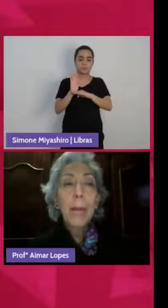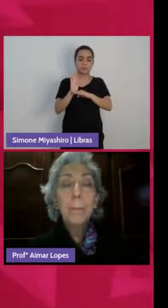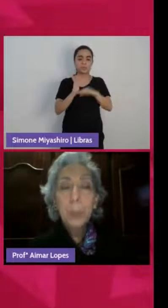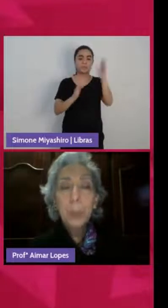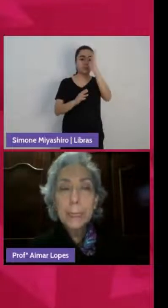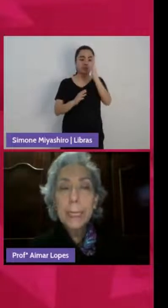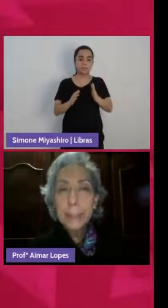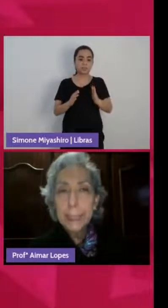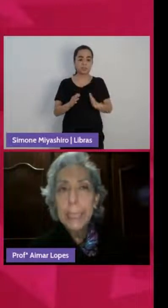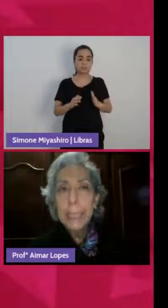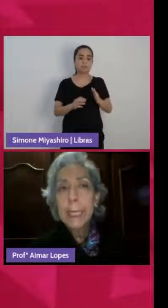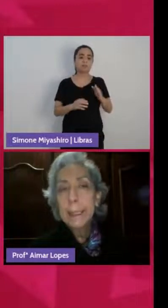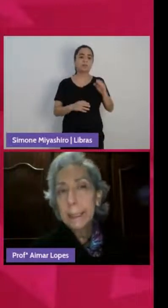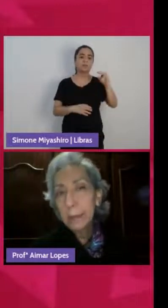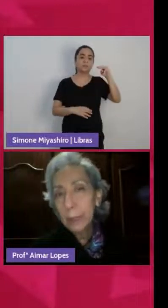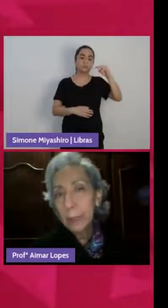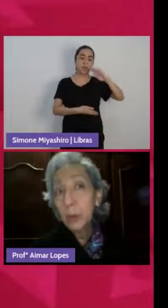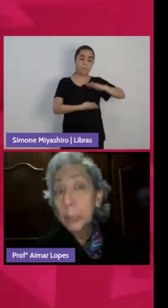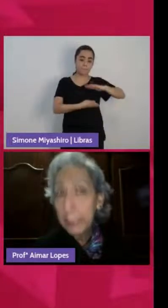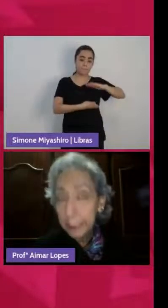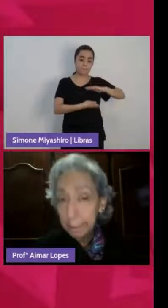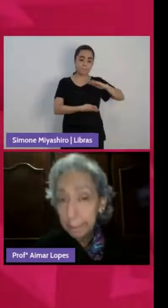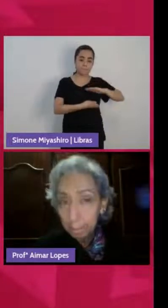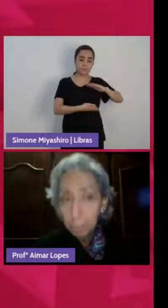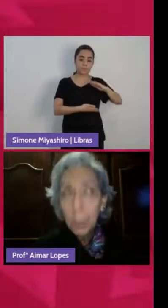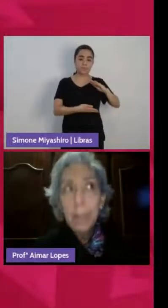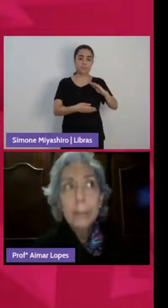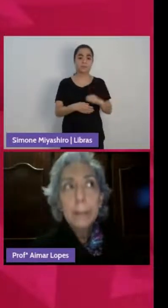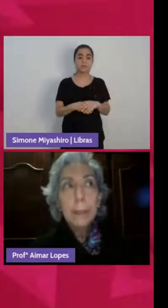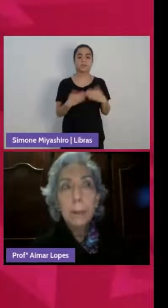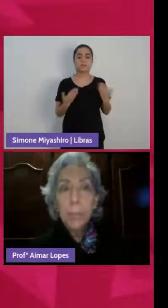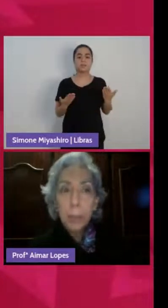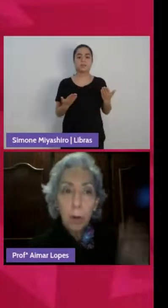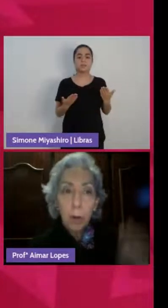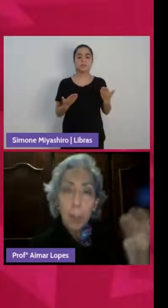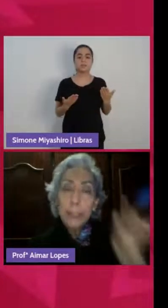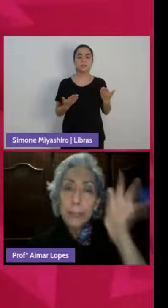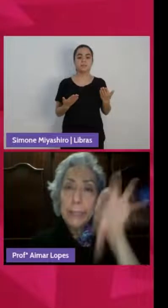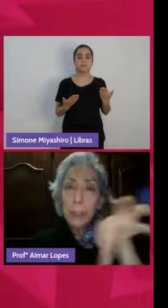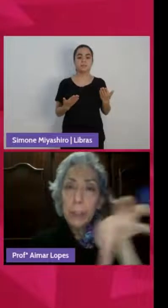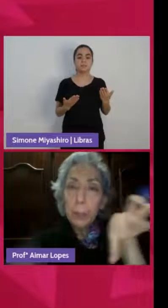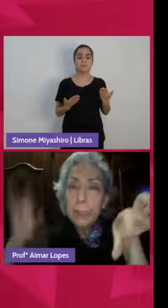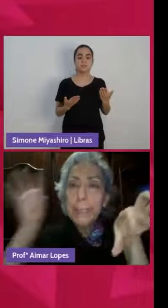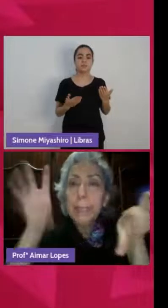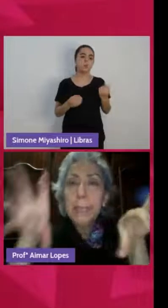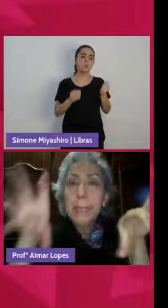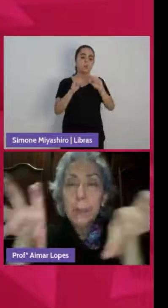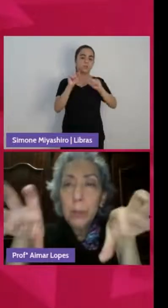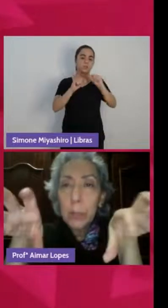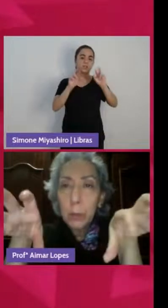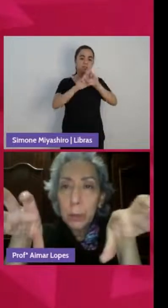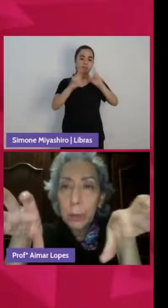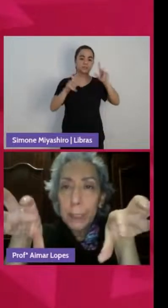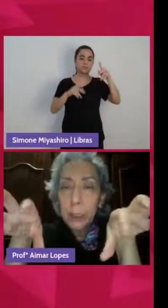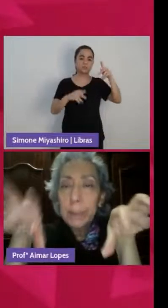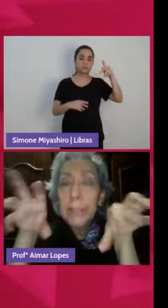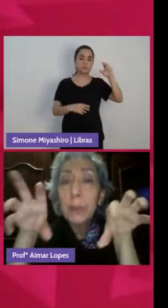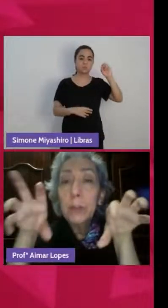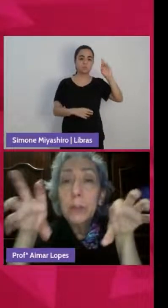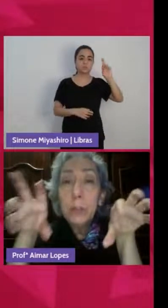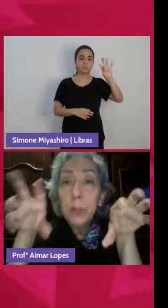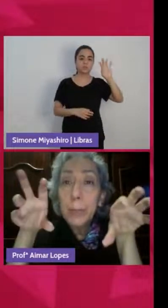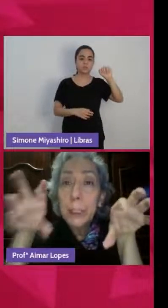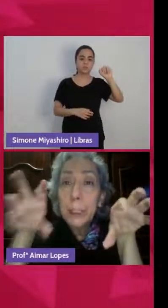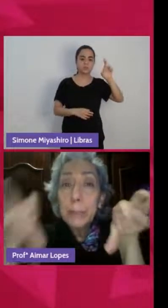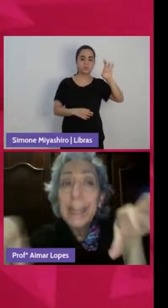A portaria, ela tem efeito de lei, porque qual é a diferença de portaria para instrução normativa?